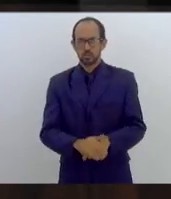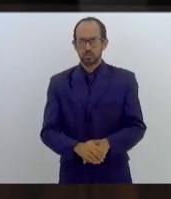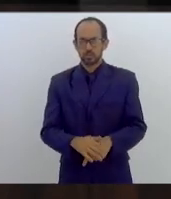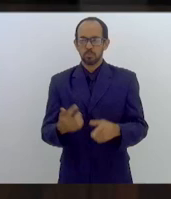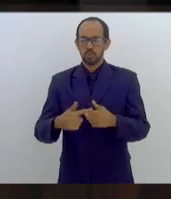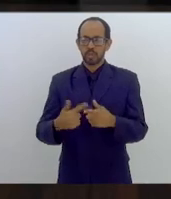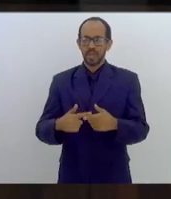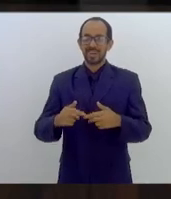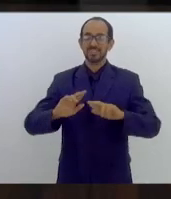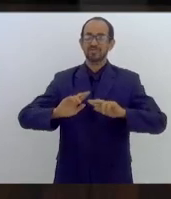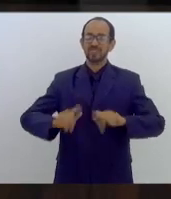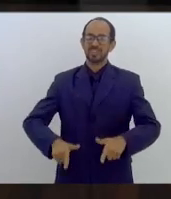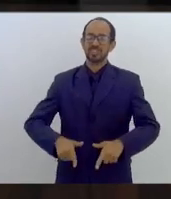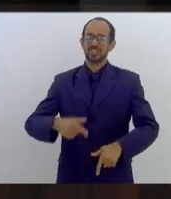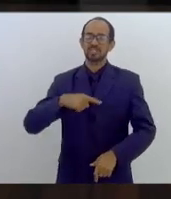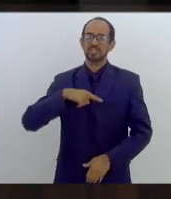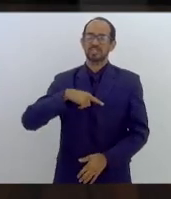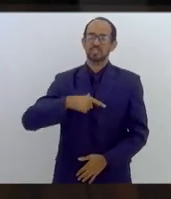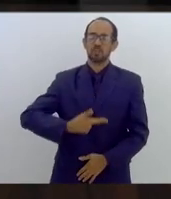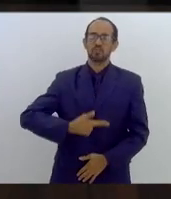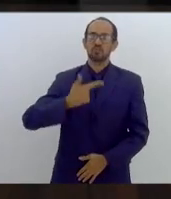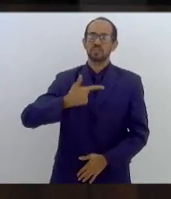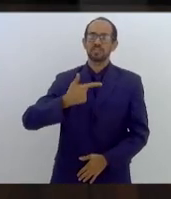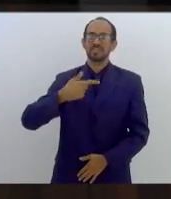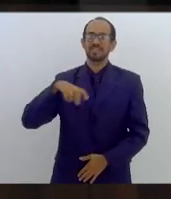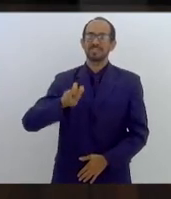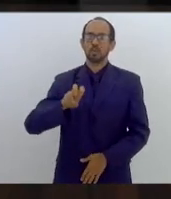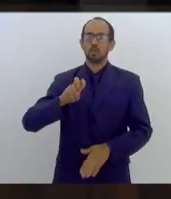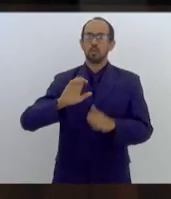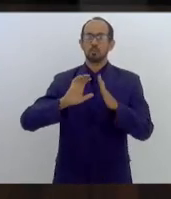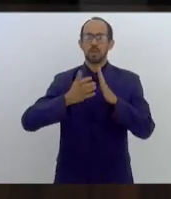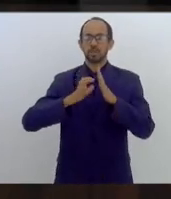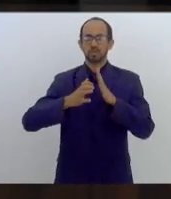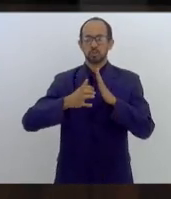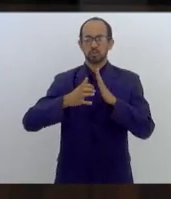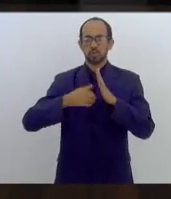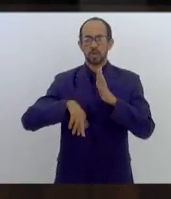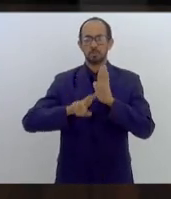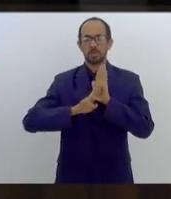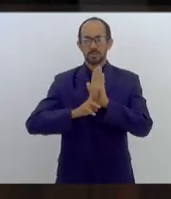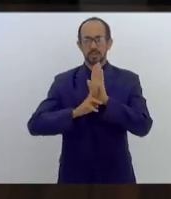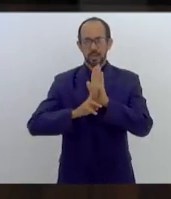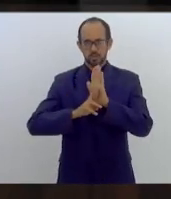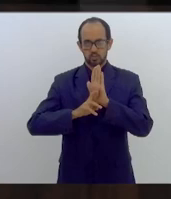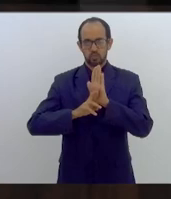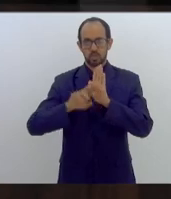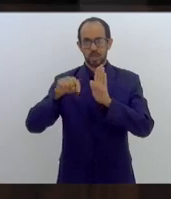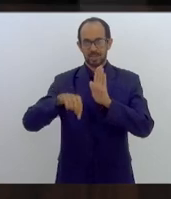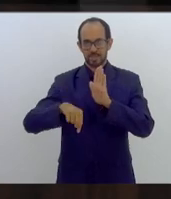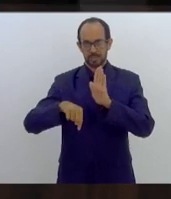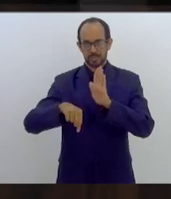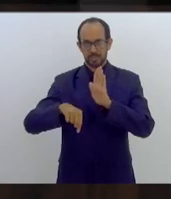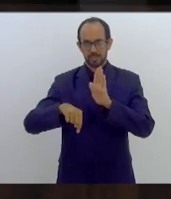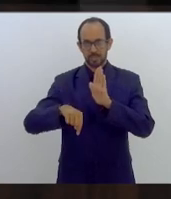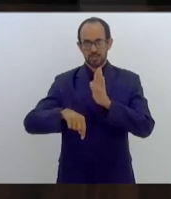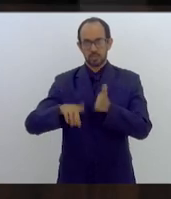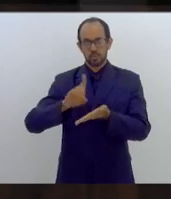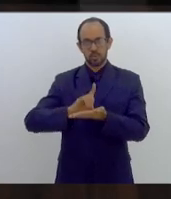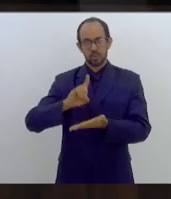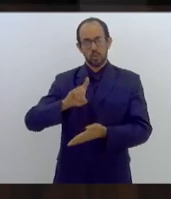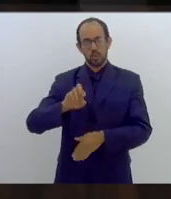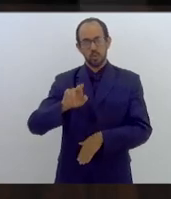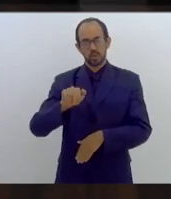porque nós tínhamos 25 partidos representados no parlamento. E o doutor Rodrigo falou desde